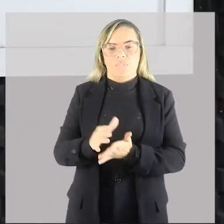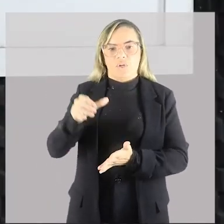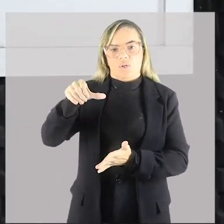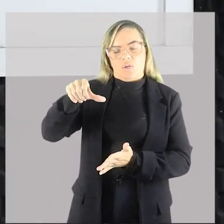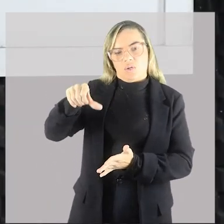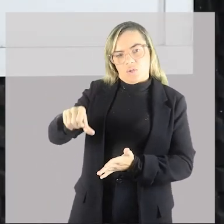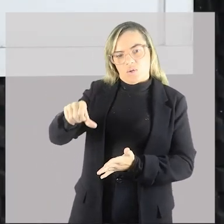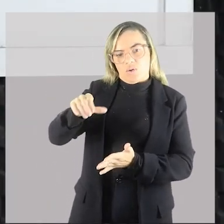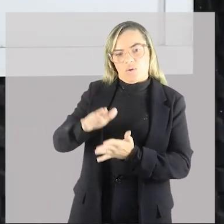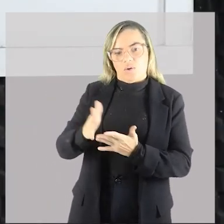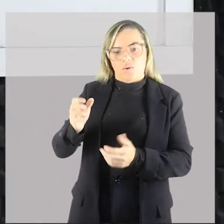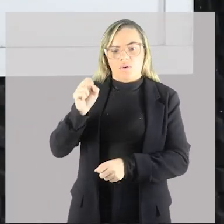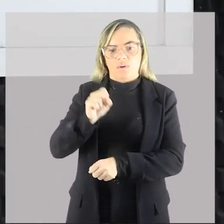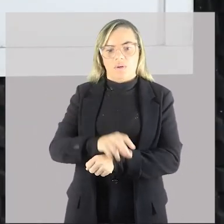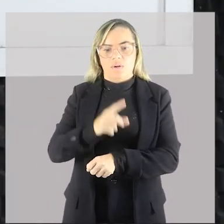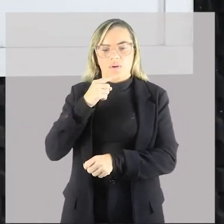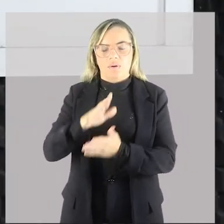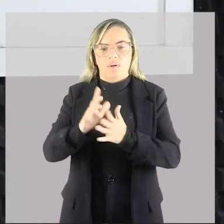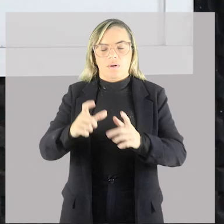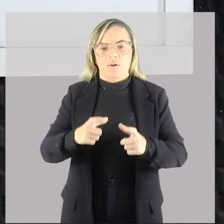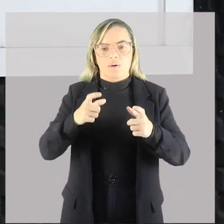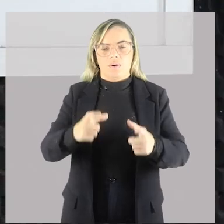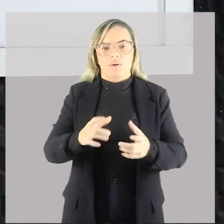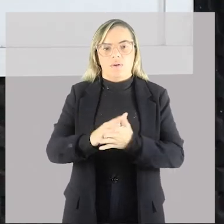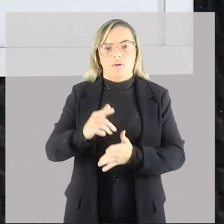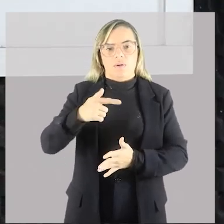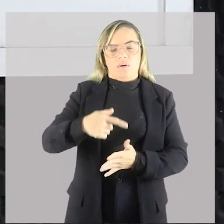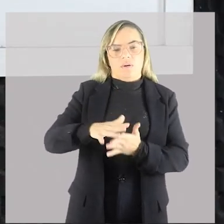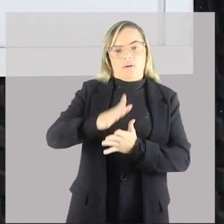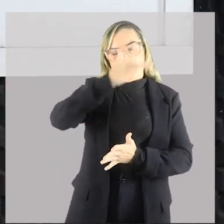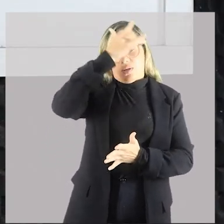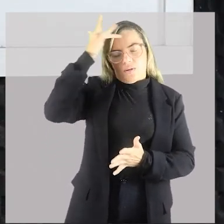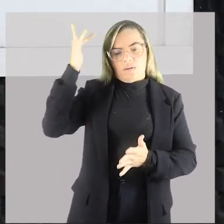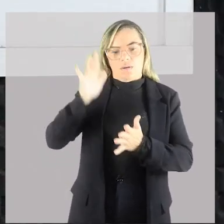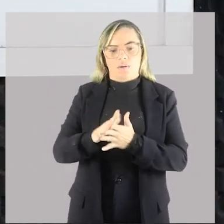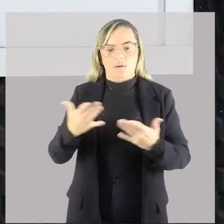vagas para ocupar 7 pessoas. Na poltrona. Você tem 9